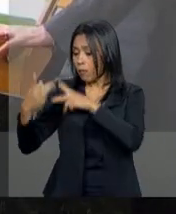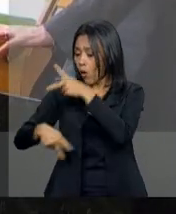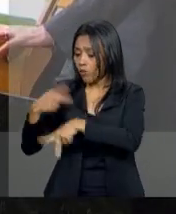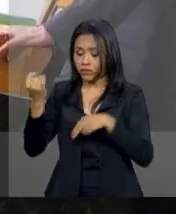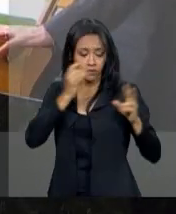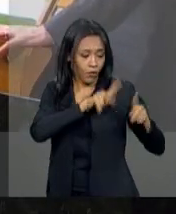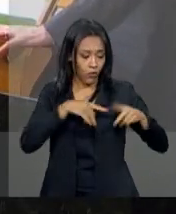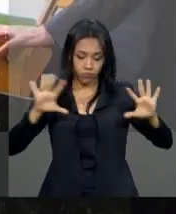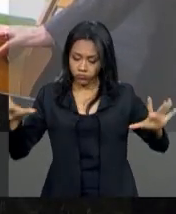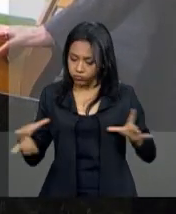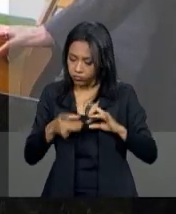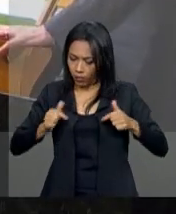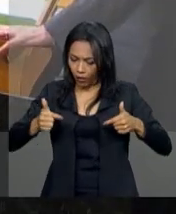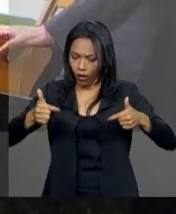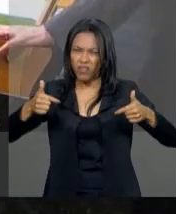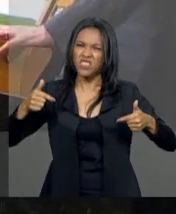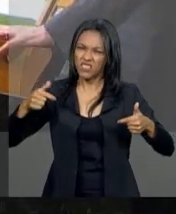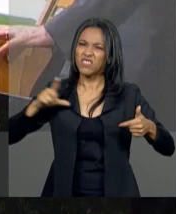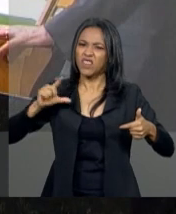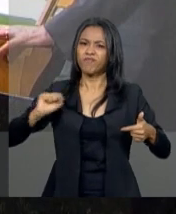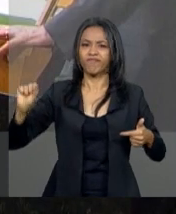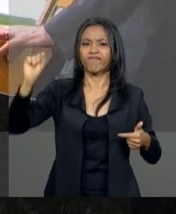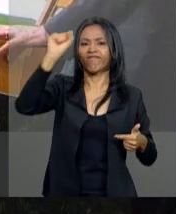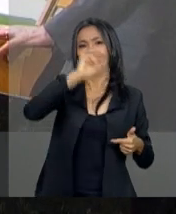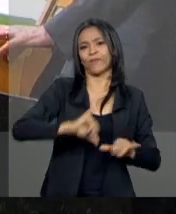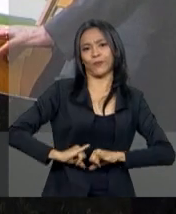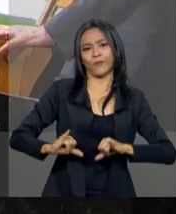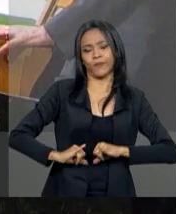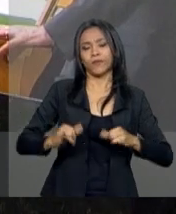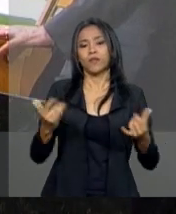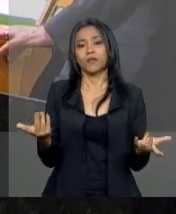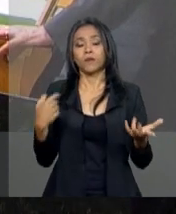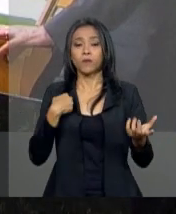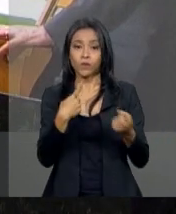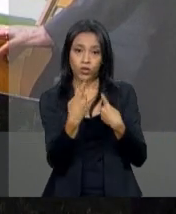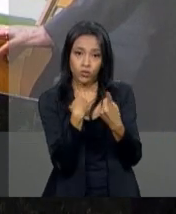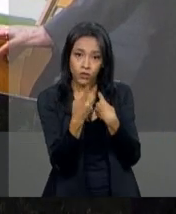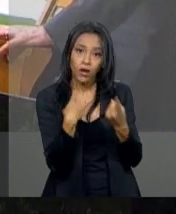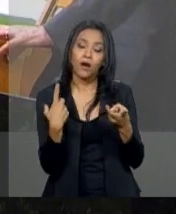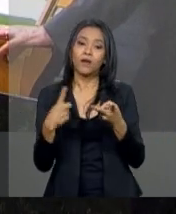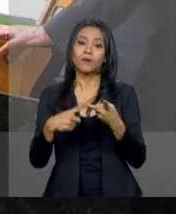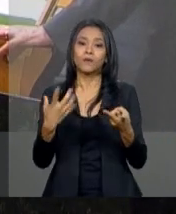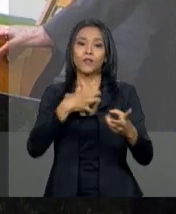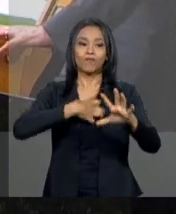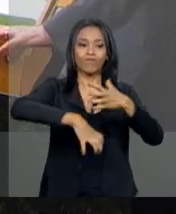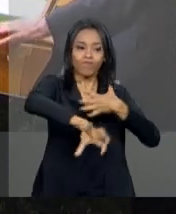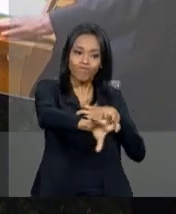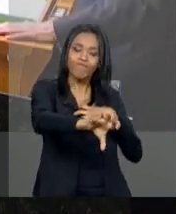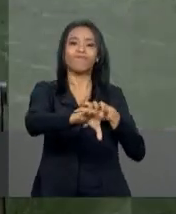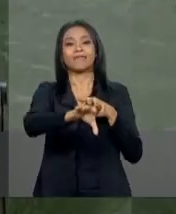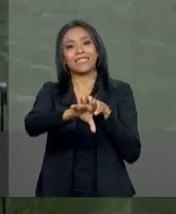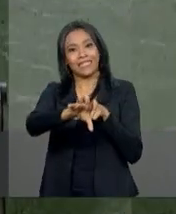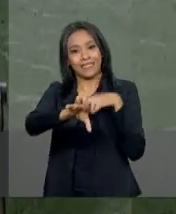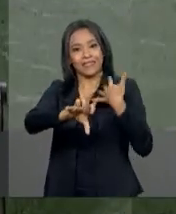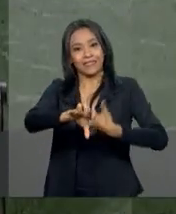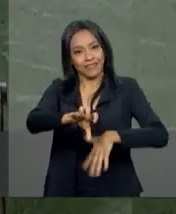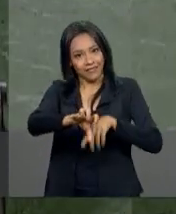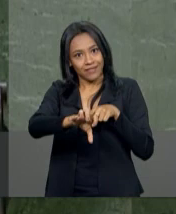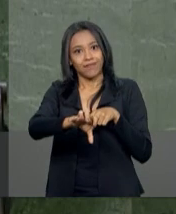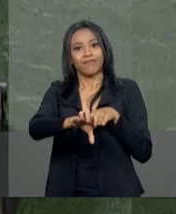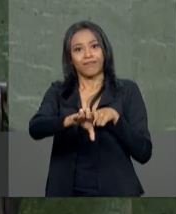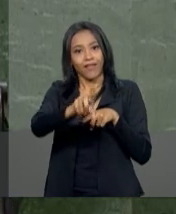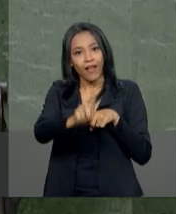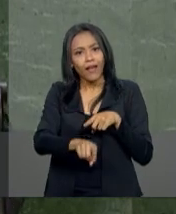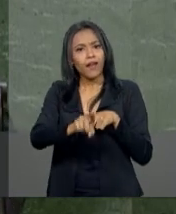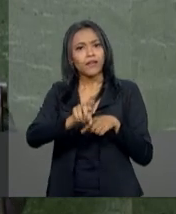tanto tem sofrido também o diabo ea solidariedade se acham na origem do